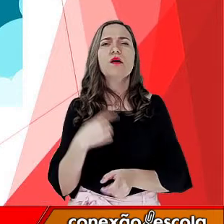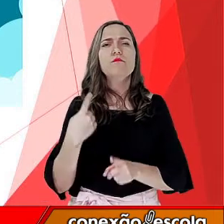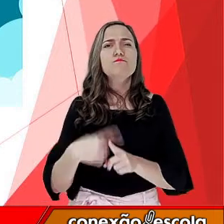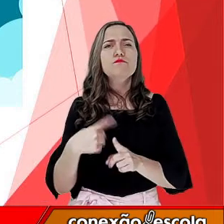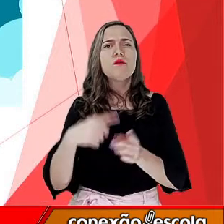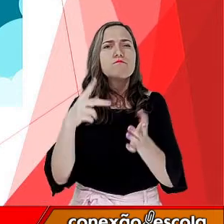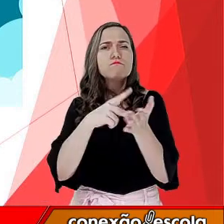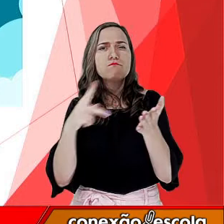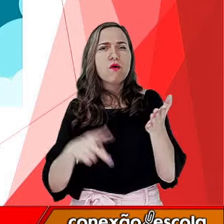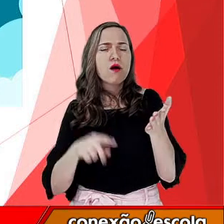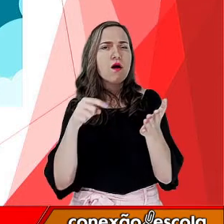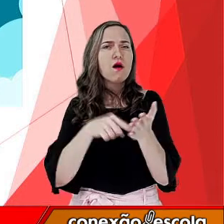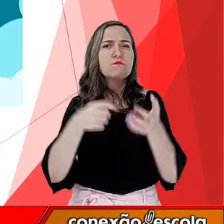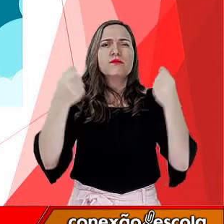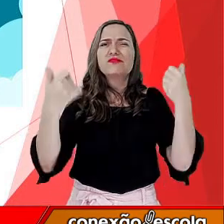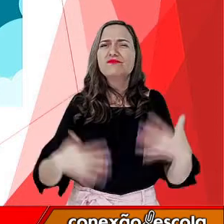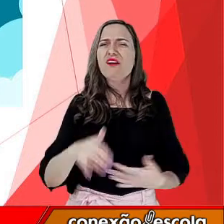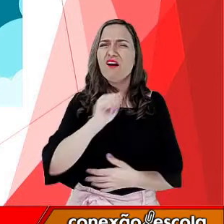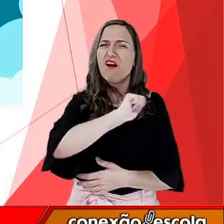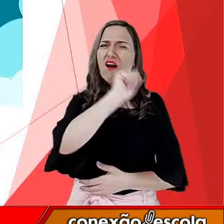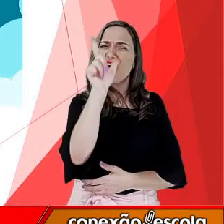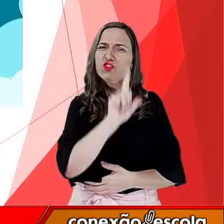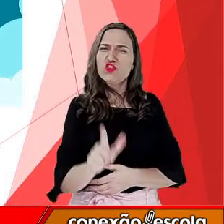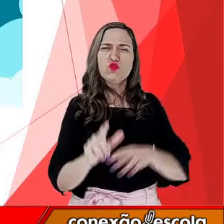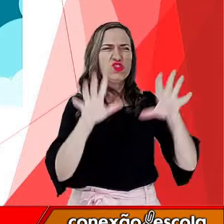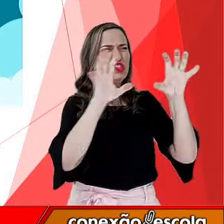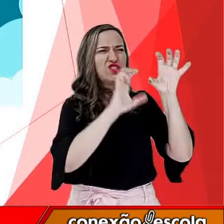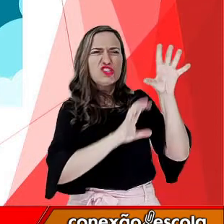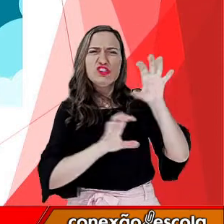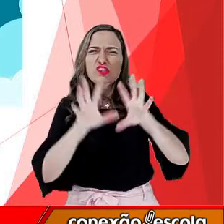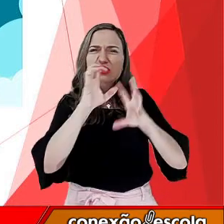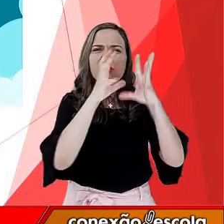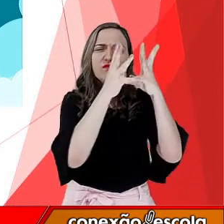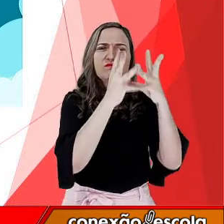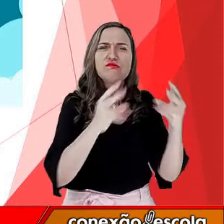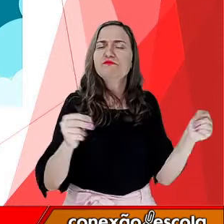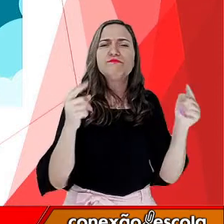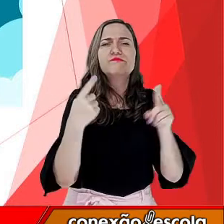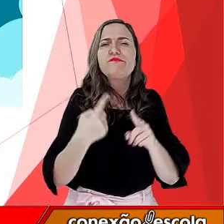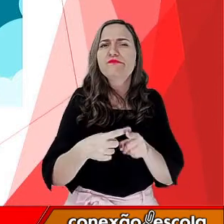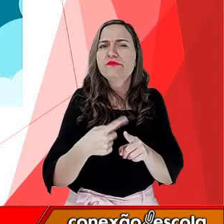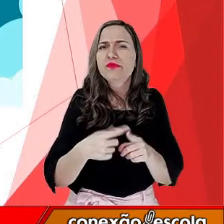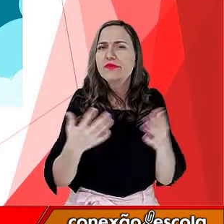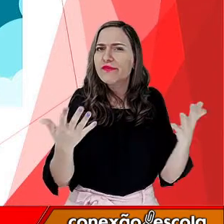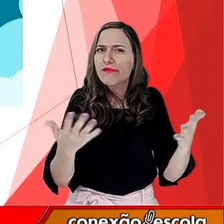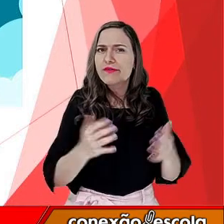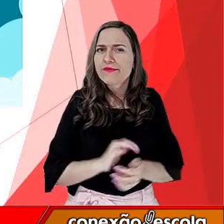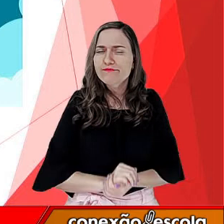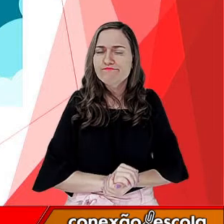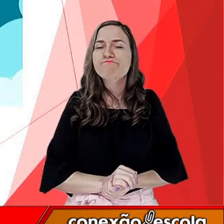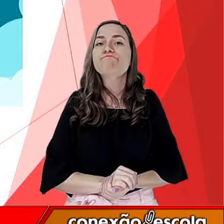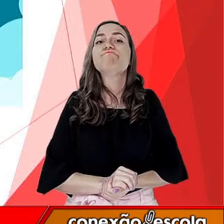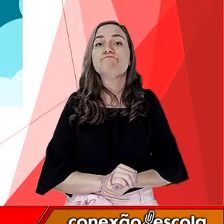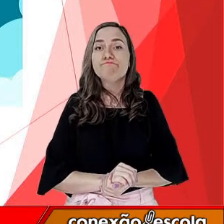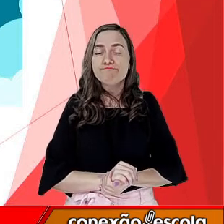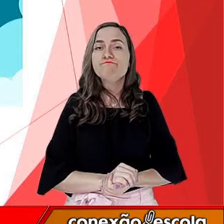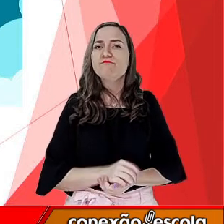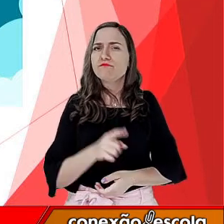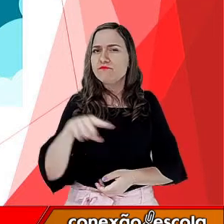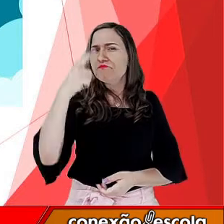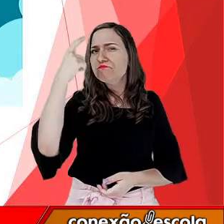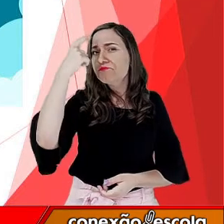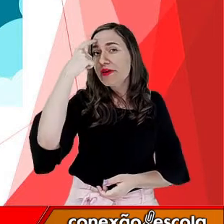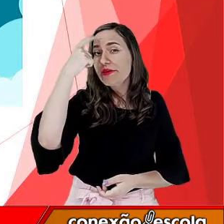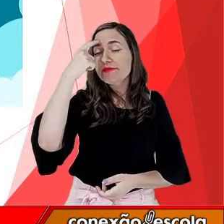poema diz que o azul está ficando desbotado? Quem pensou que é